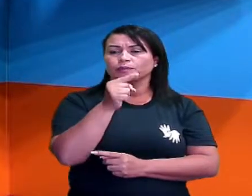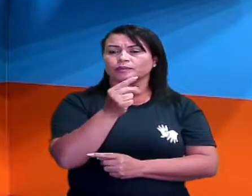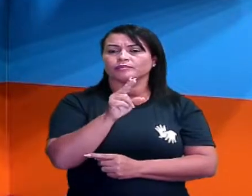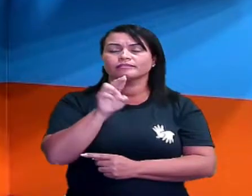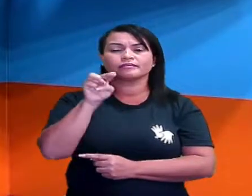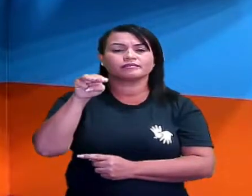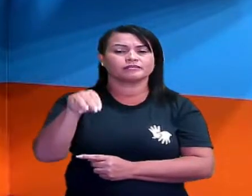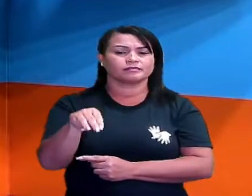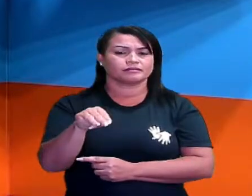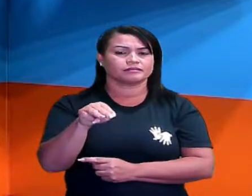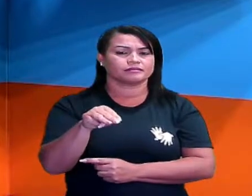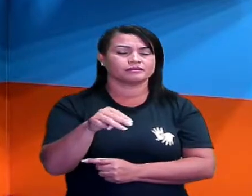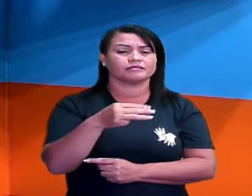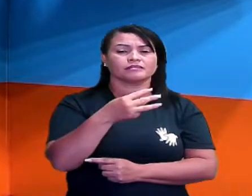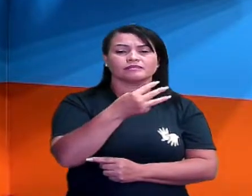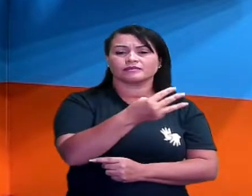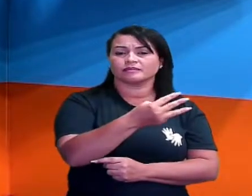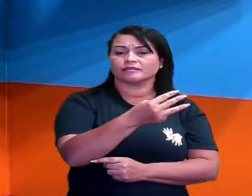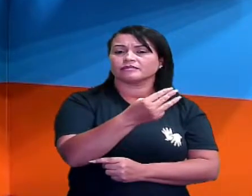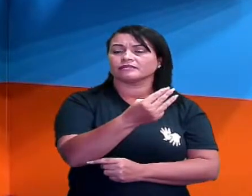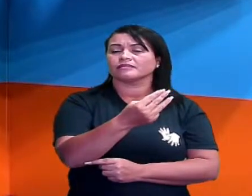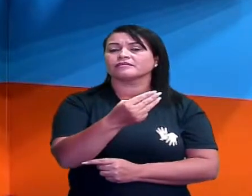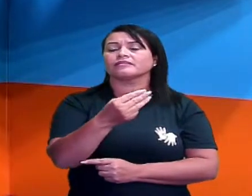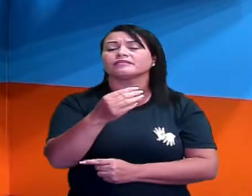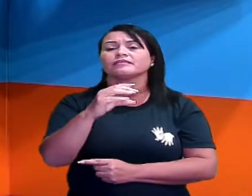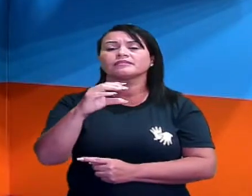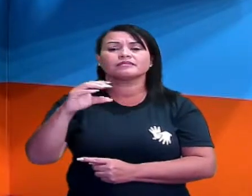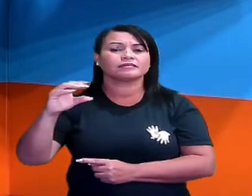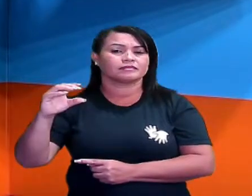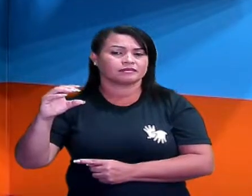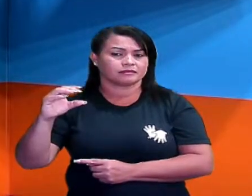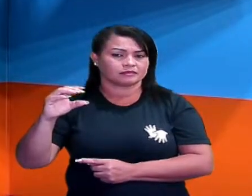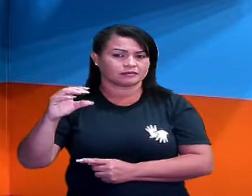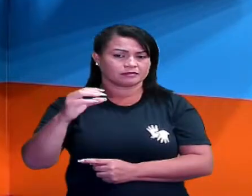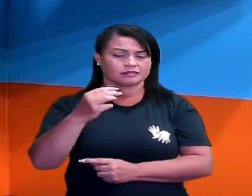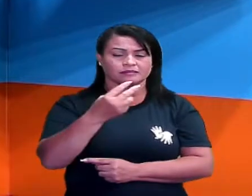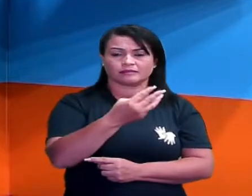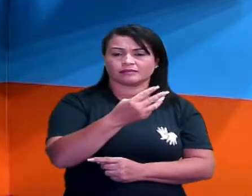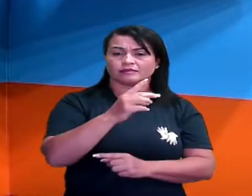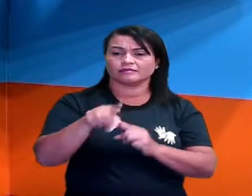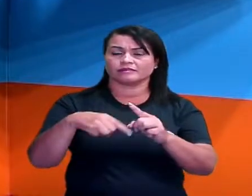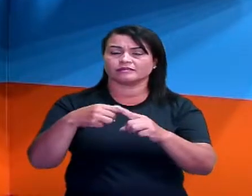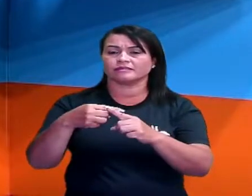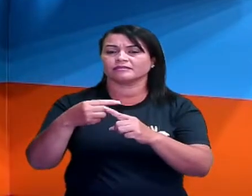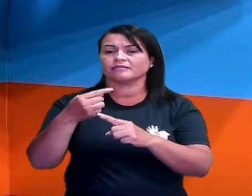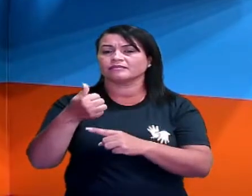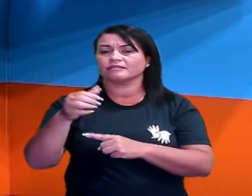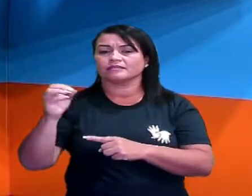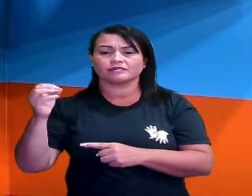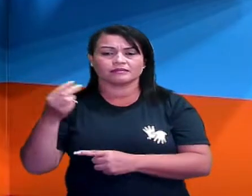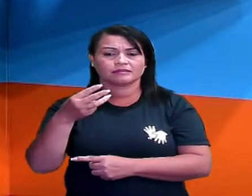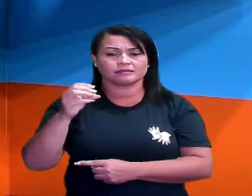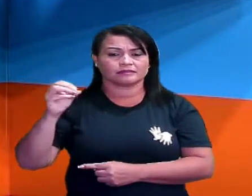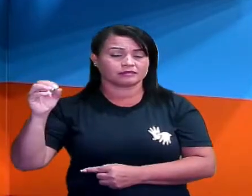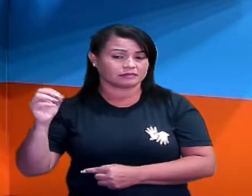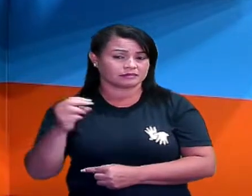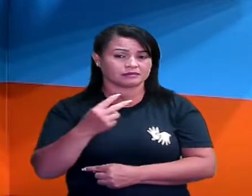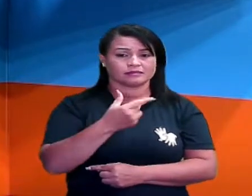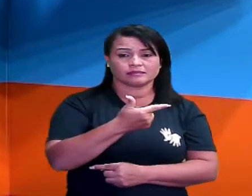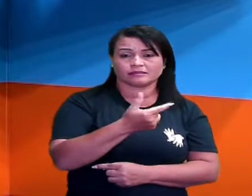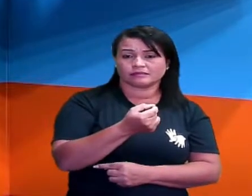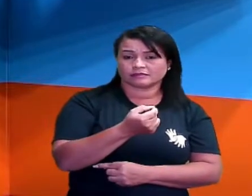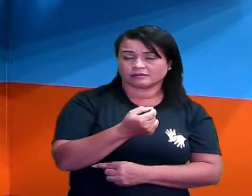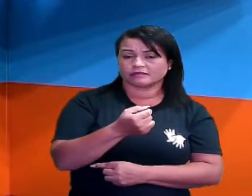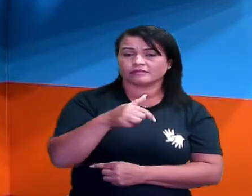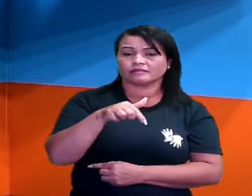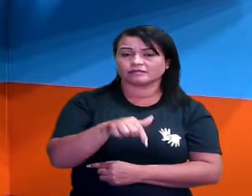milhar, 1000, 3 centenas, 3 vezes 100, 300. Duas dezenas, 2 vezes 10, 20 unidades